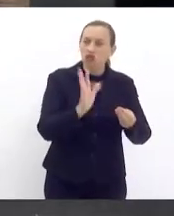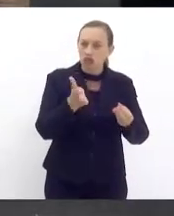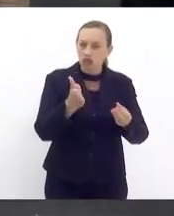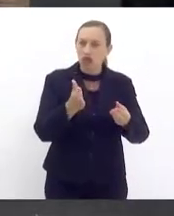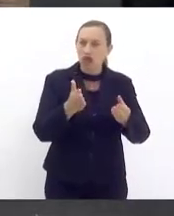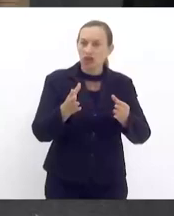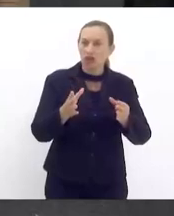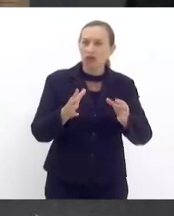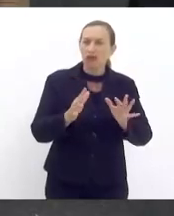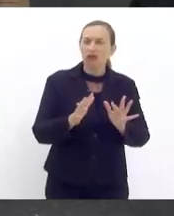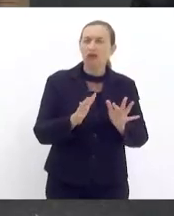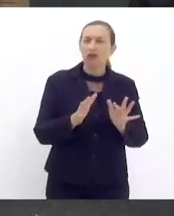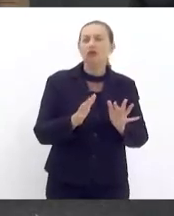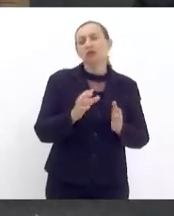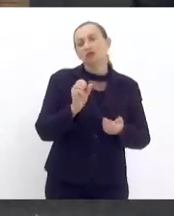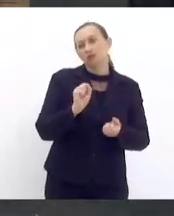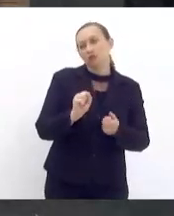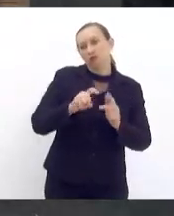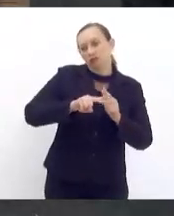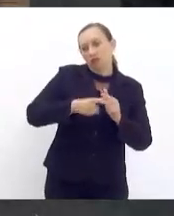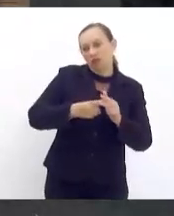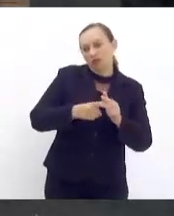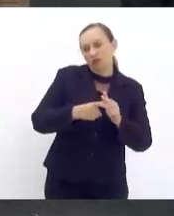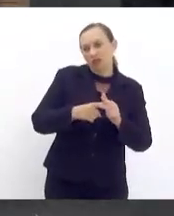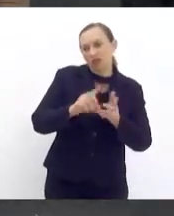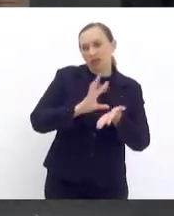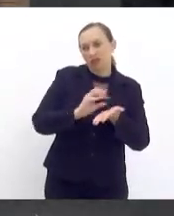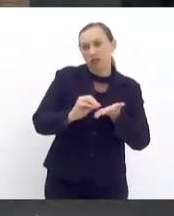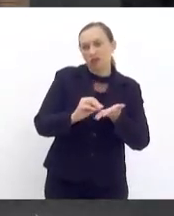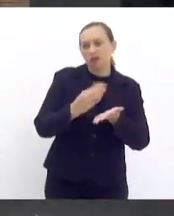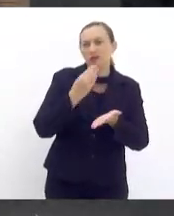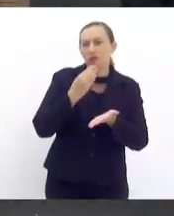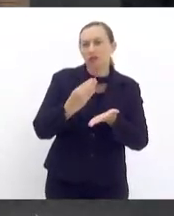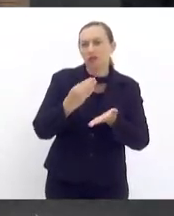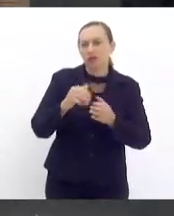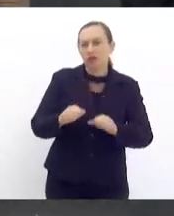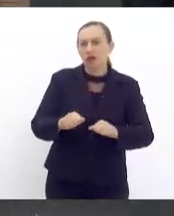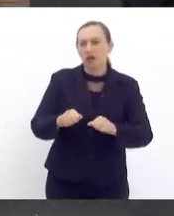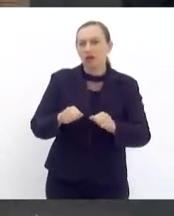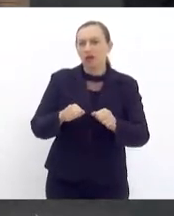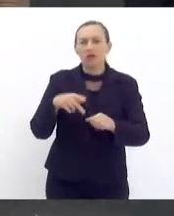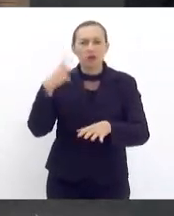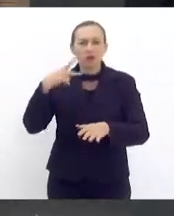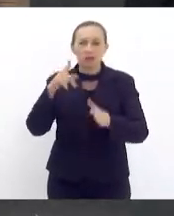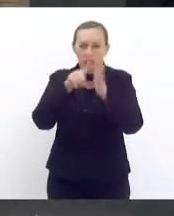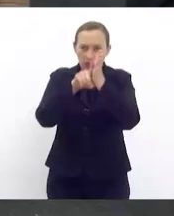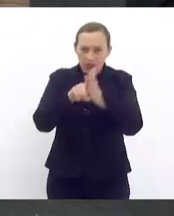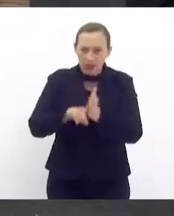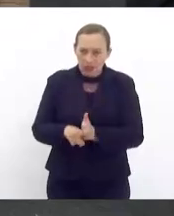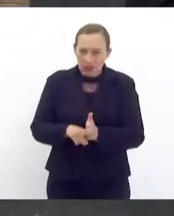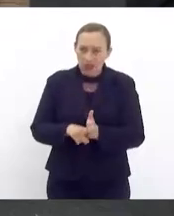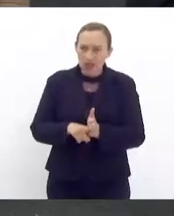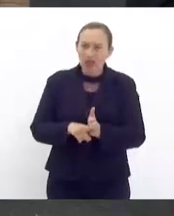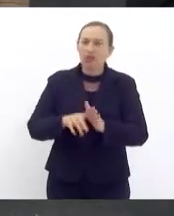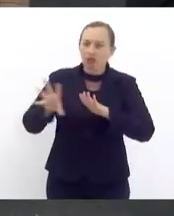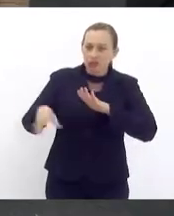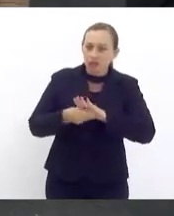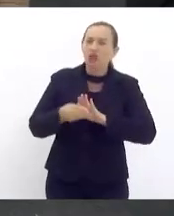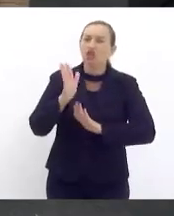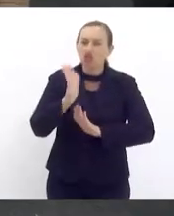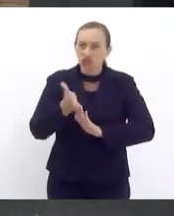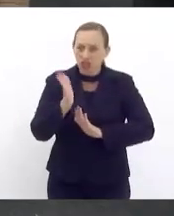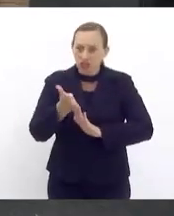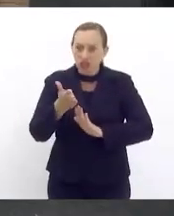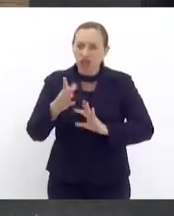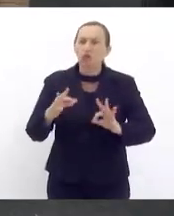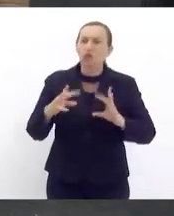se puder fazer uma alteração de pauta e tem que recorrer O parlamento só para ele analisar a emenda mas já tá contemplada aqui